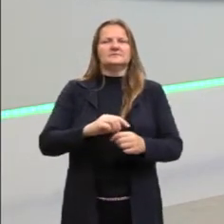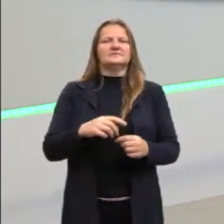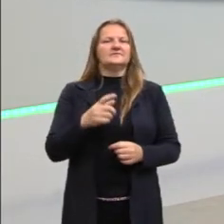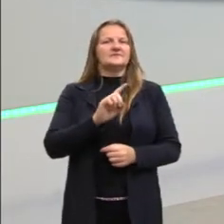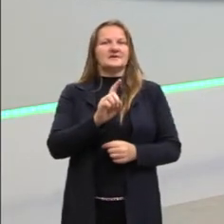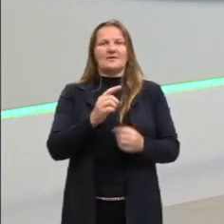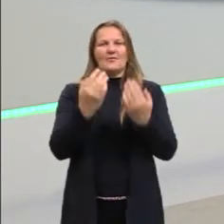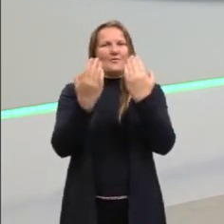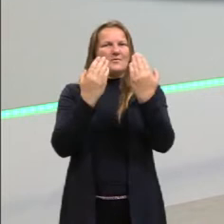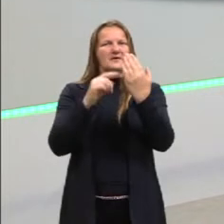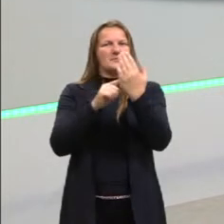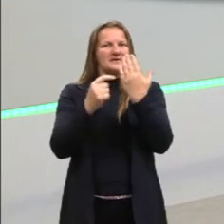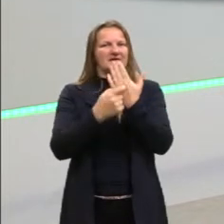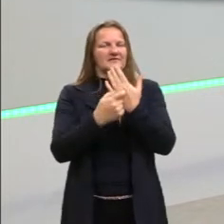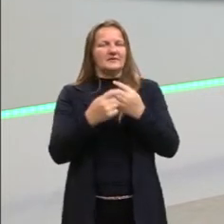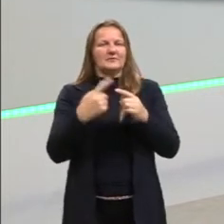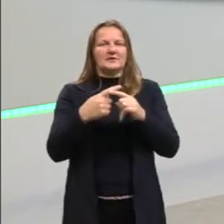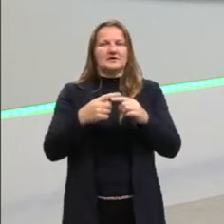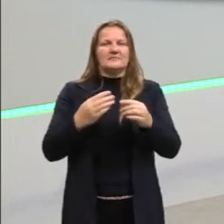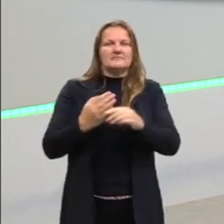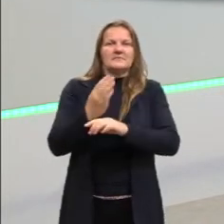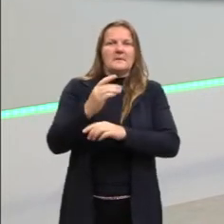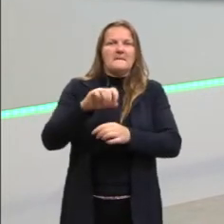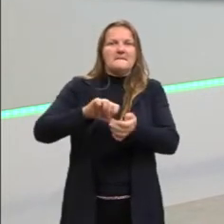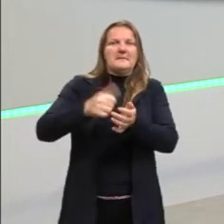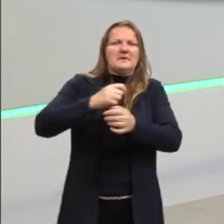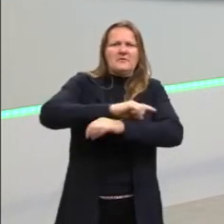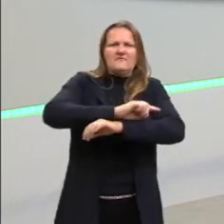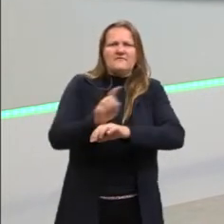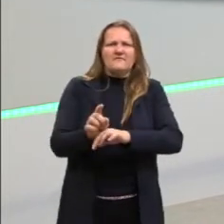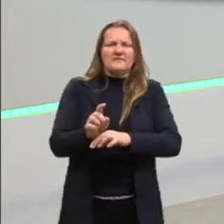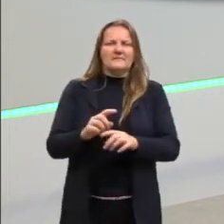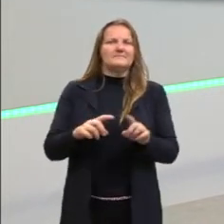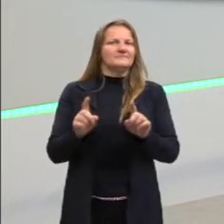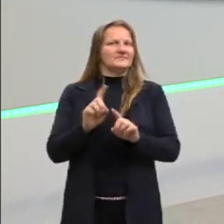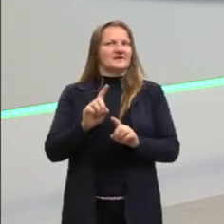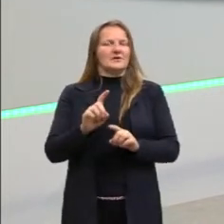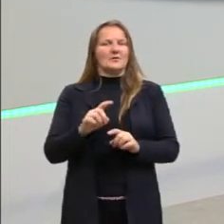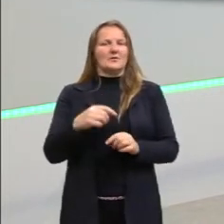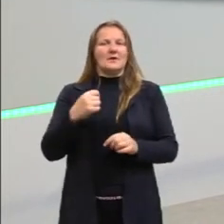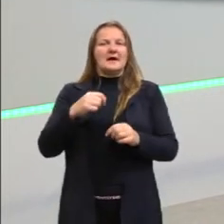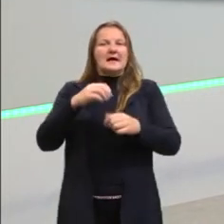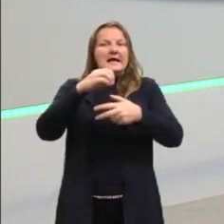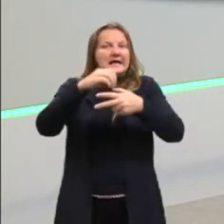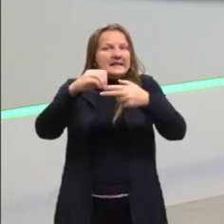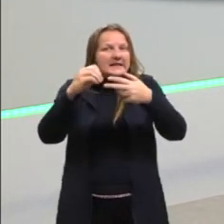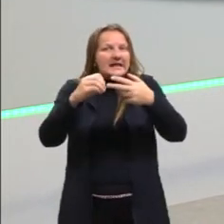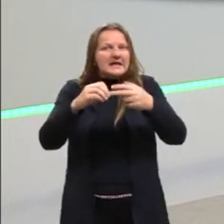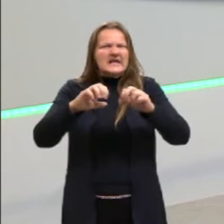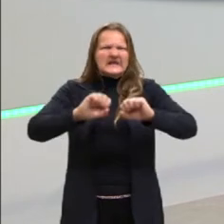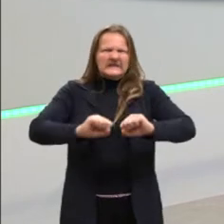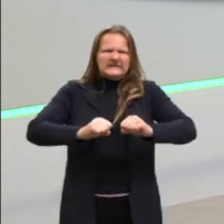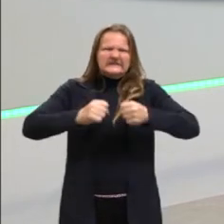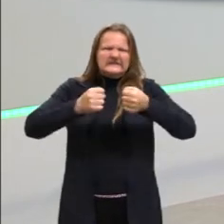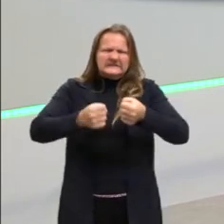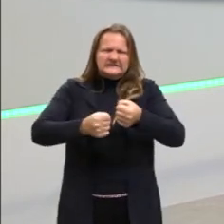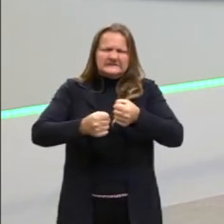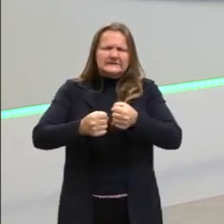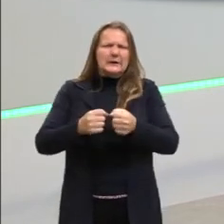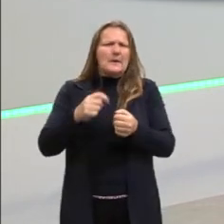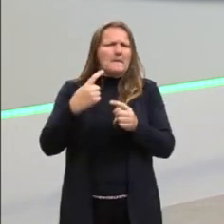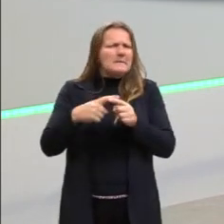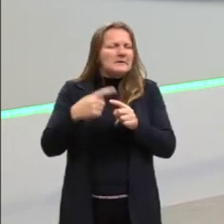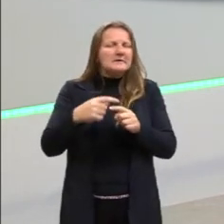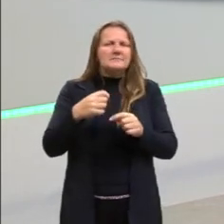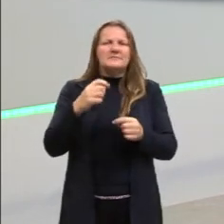sai daqui, chega ali e ganha quem vai mais rápido. No Enem, não. O Enem é literalmente uma maratona, né? Uma prova